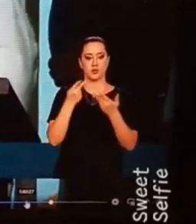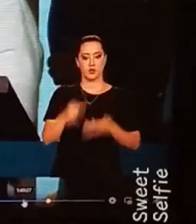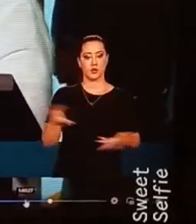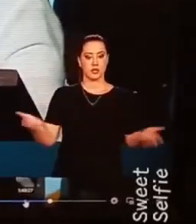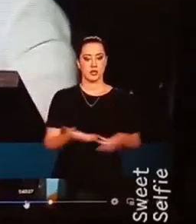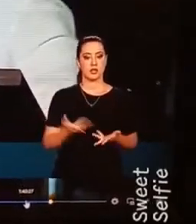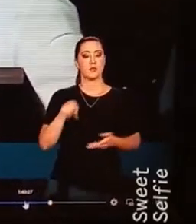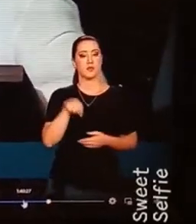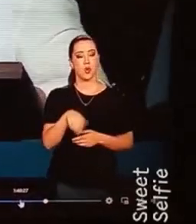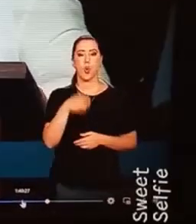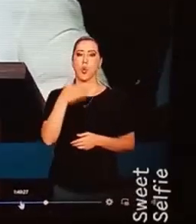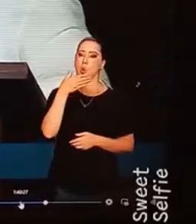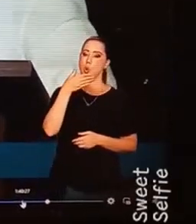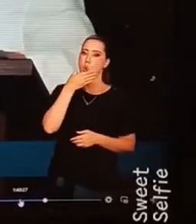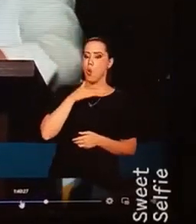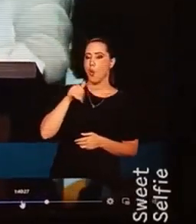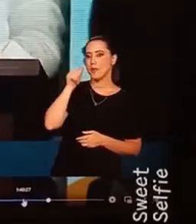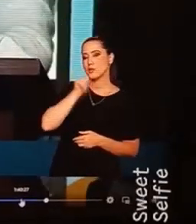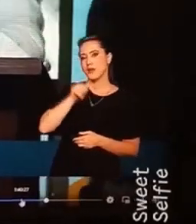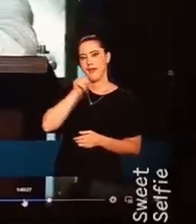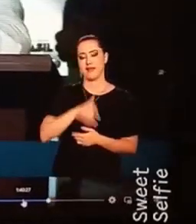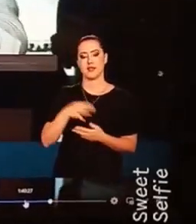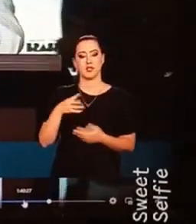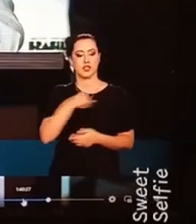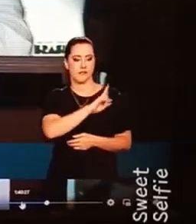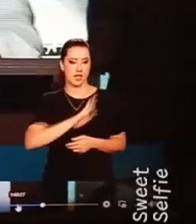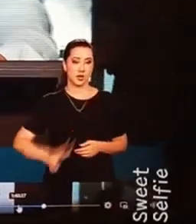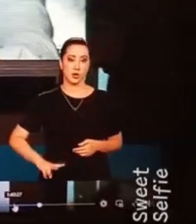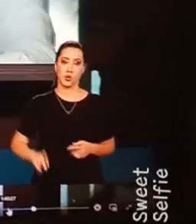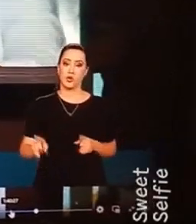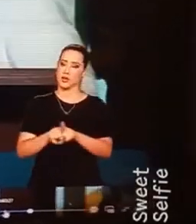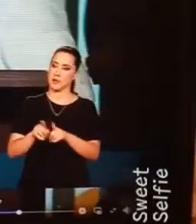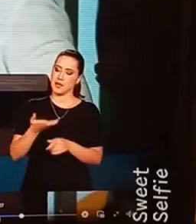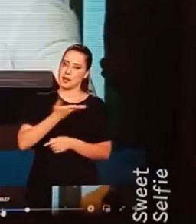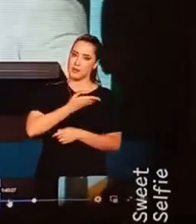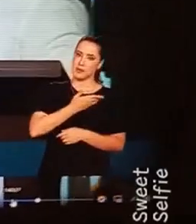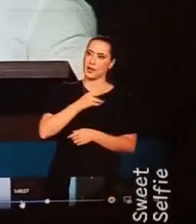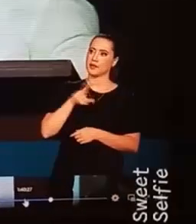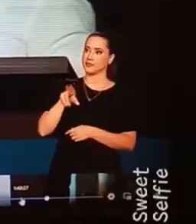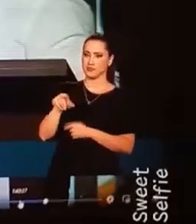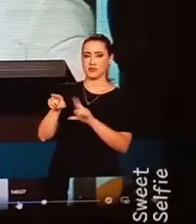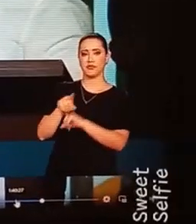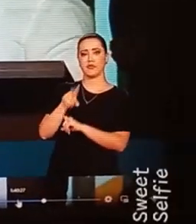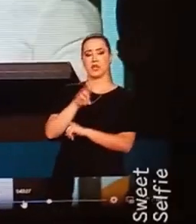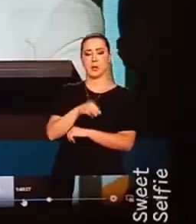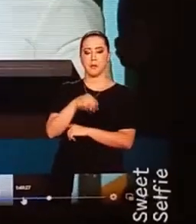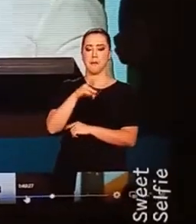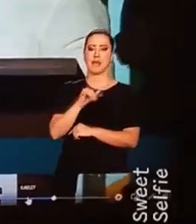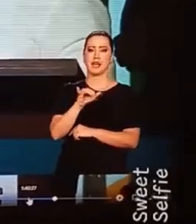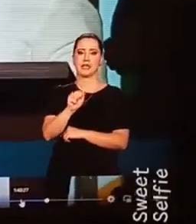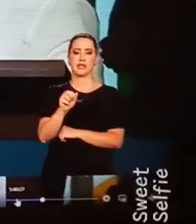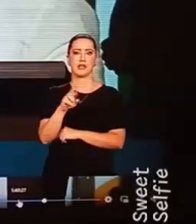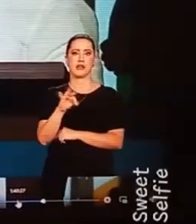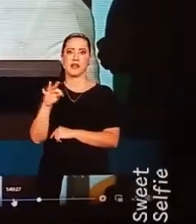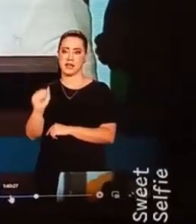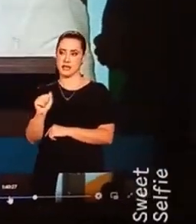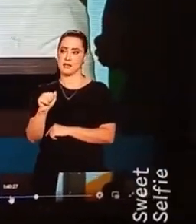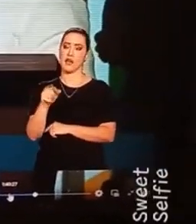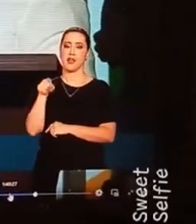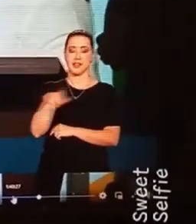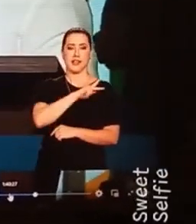companheira também, Maria Rita Serrano, companheira presidenta da Caixa Econômica Federal, e